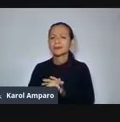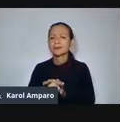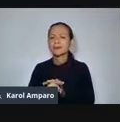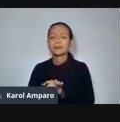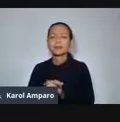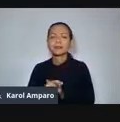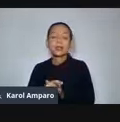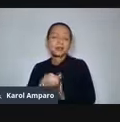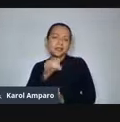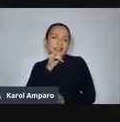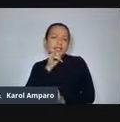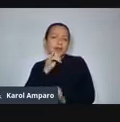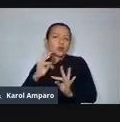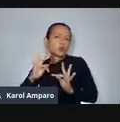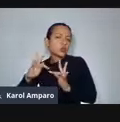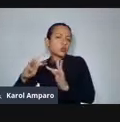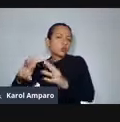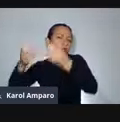gente falou,